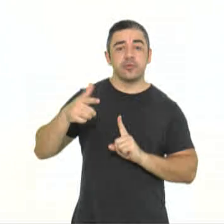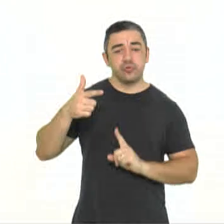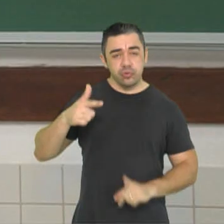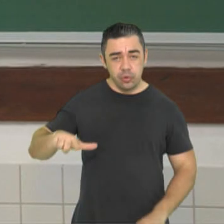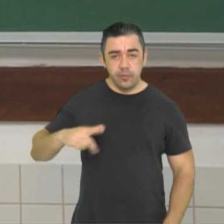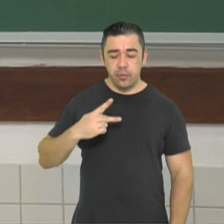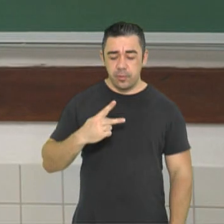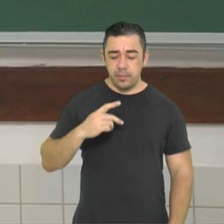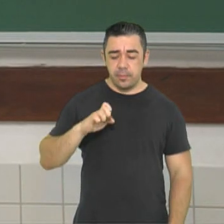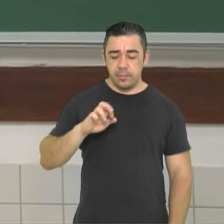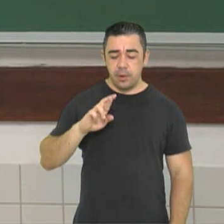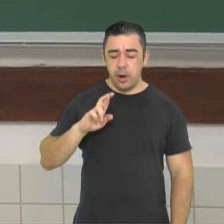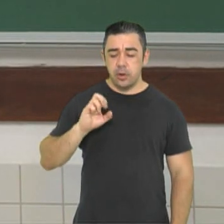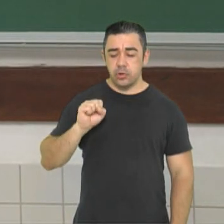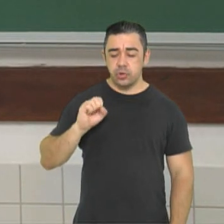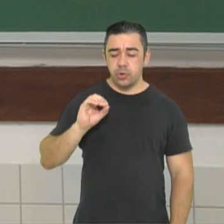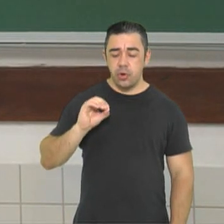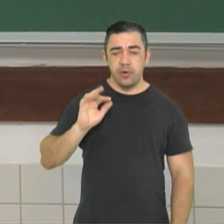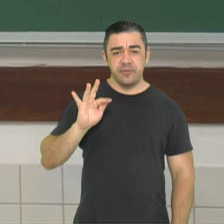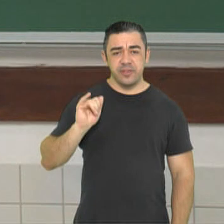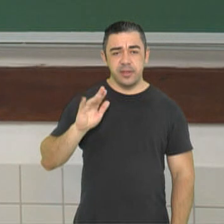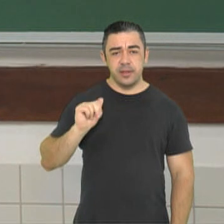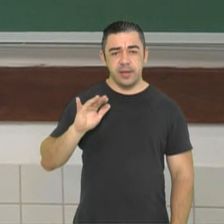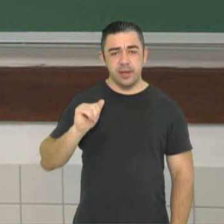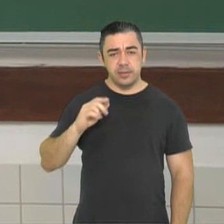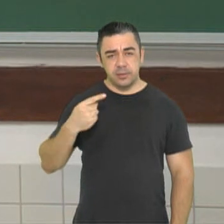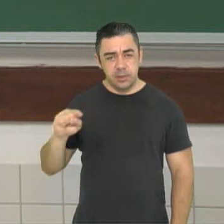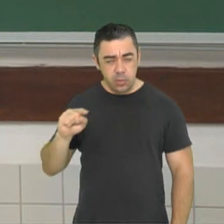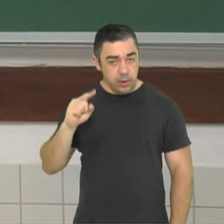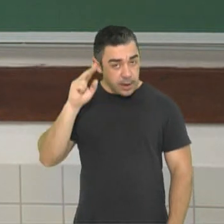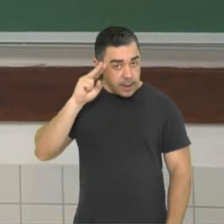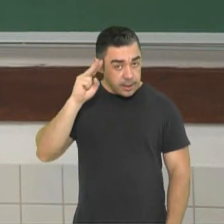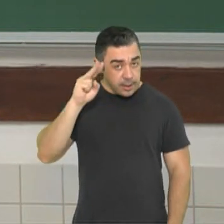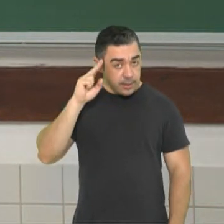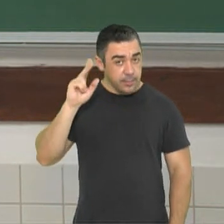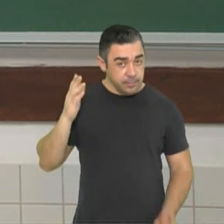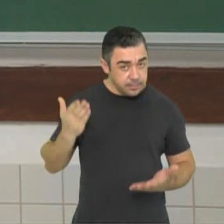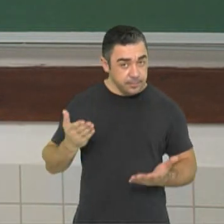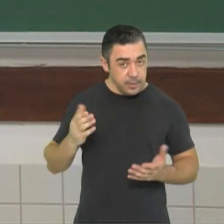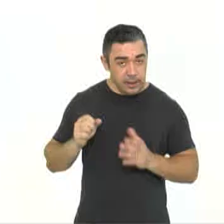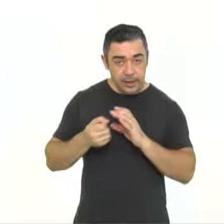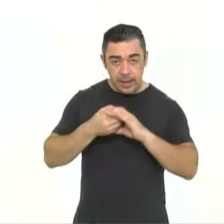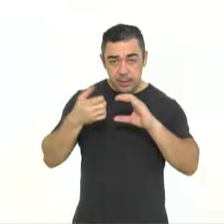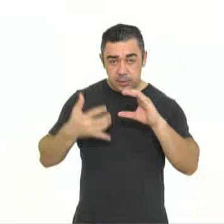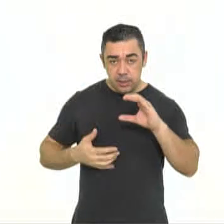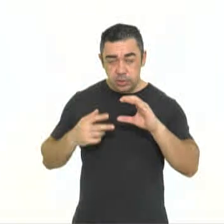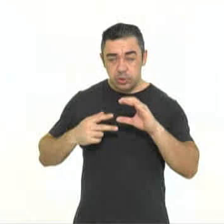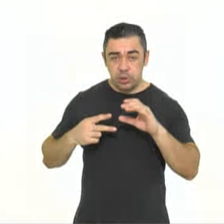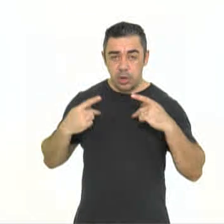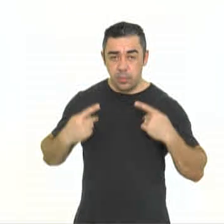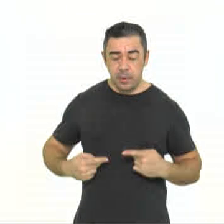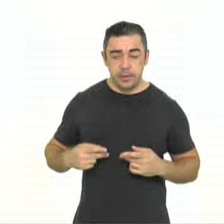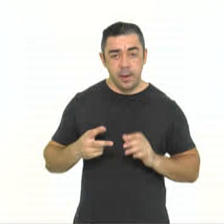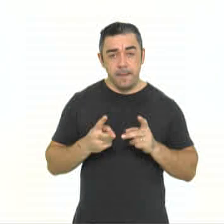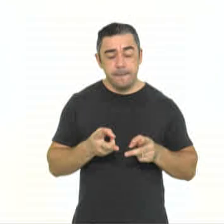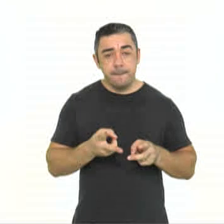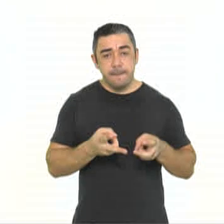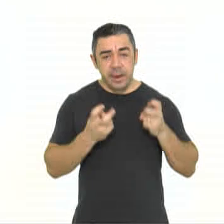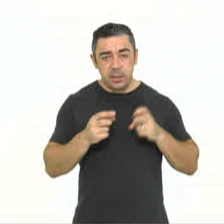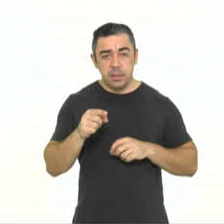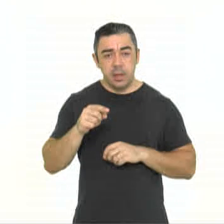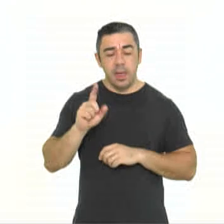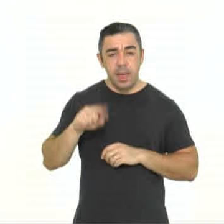personificação. Por isso que eu fiquei batendo na tecla sobre a personificação. Lembra? Persona. Empresta aos seres que não